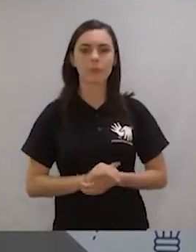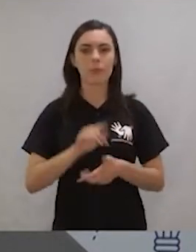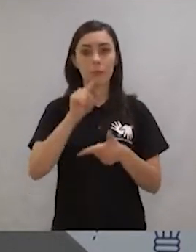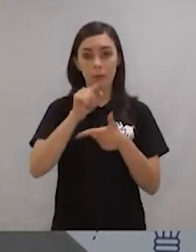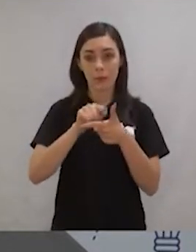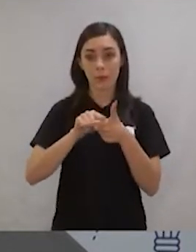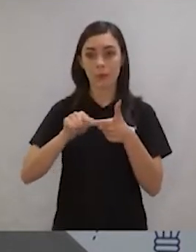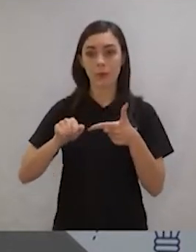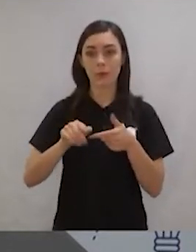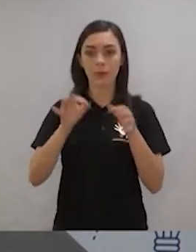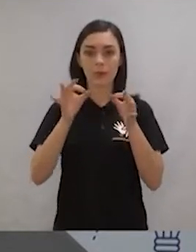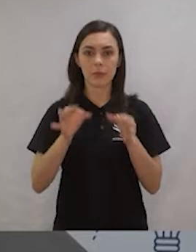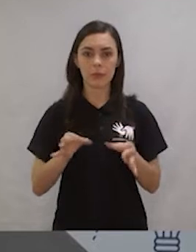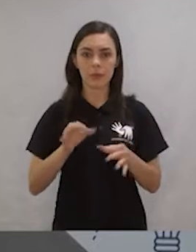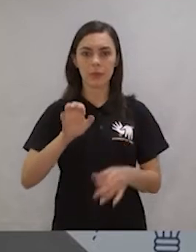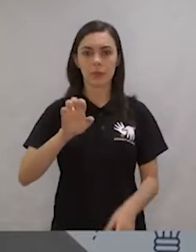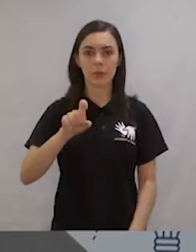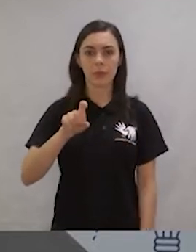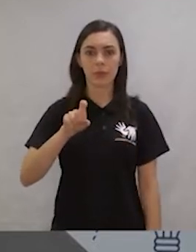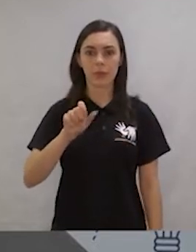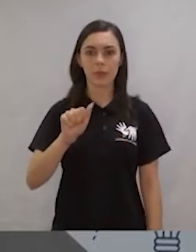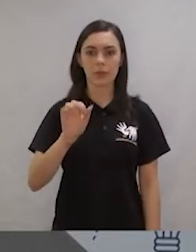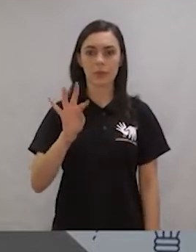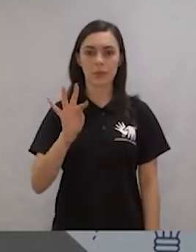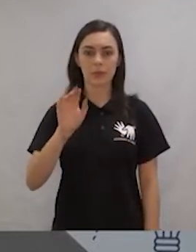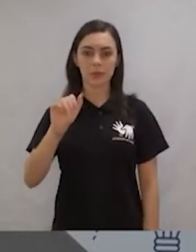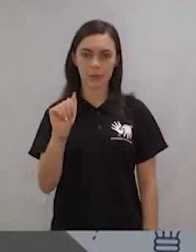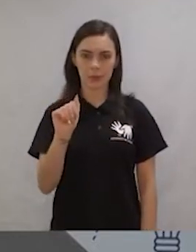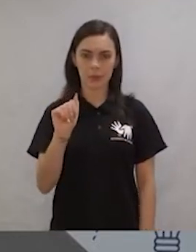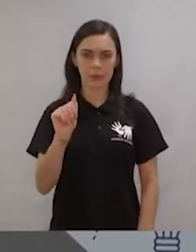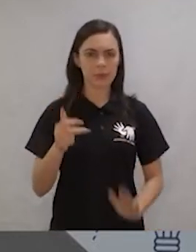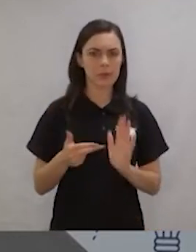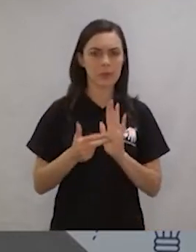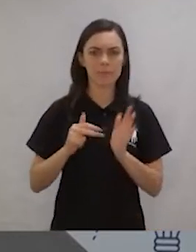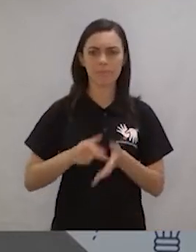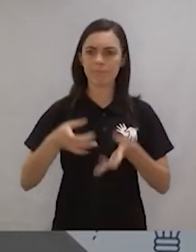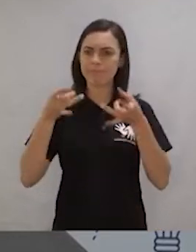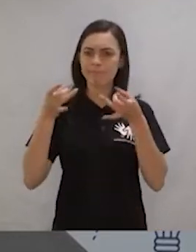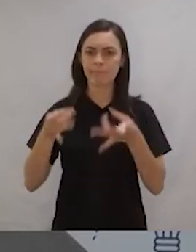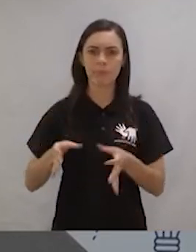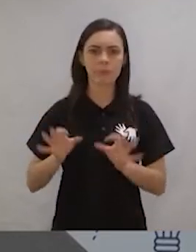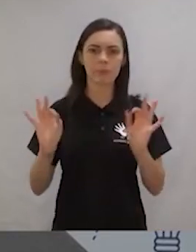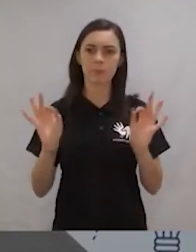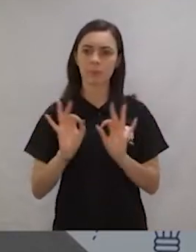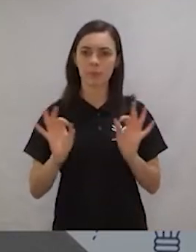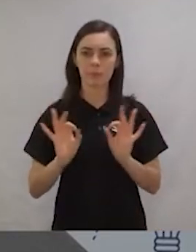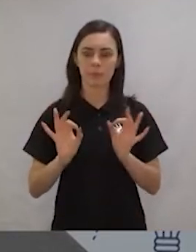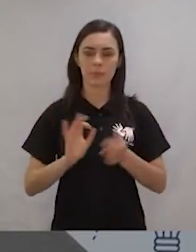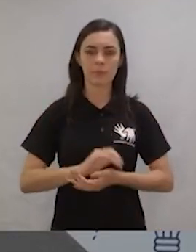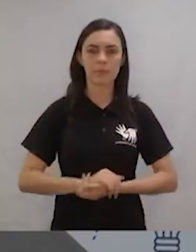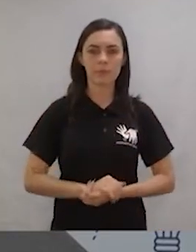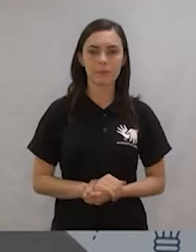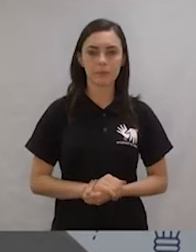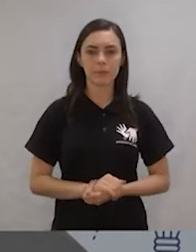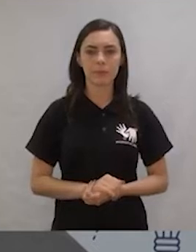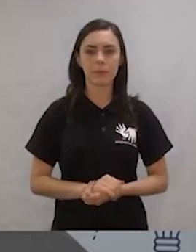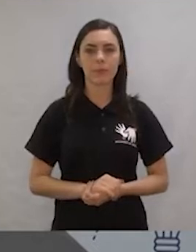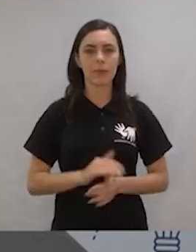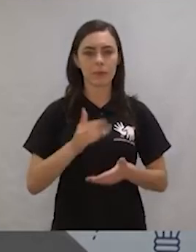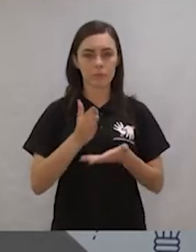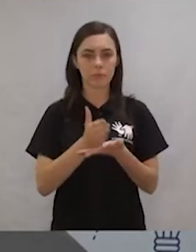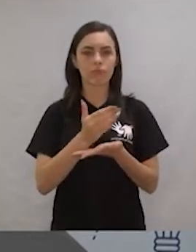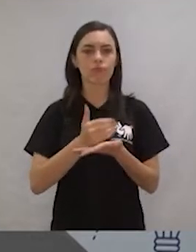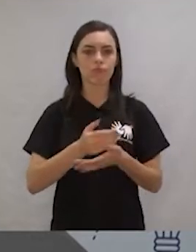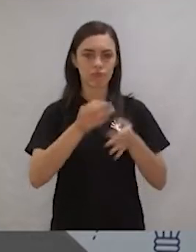foi uma divisão exata, o resultado exato. Não sobrou flores, né? Então,